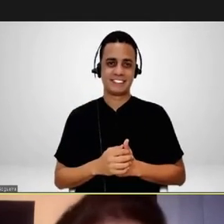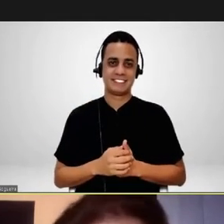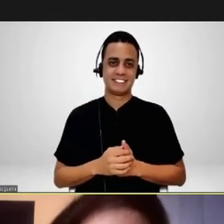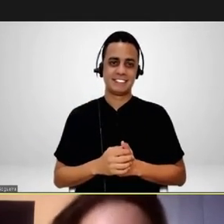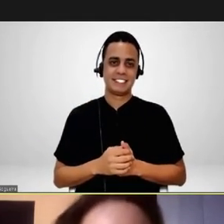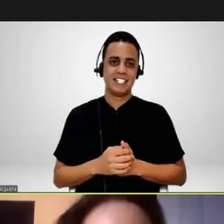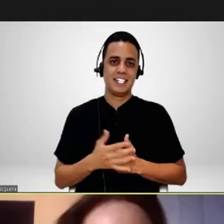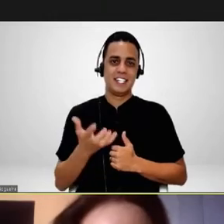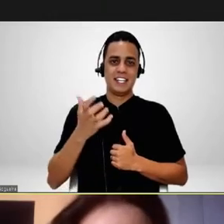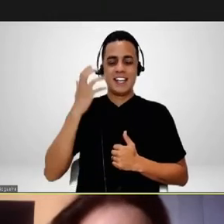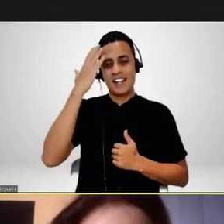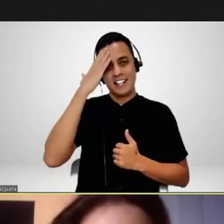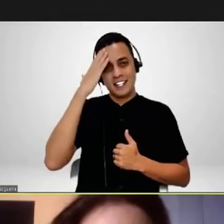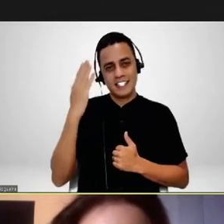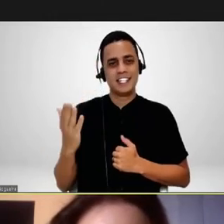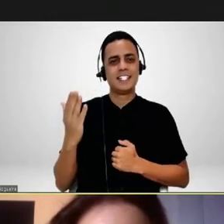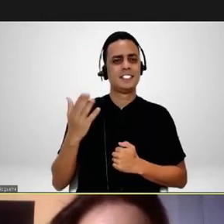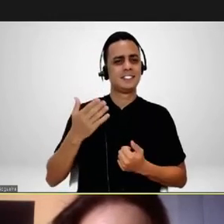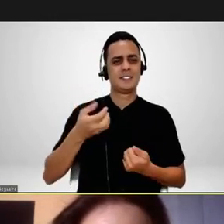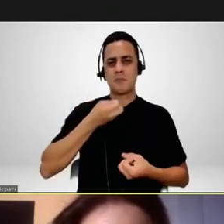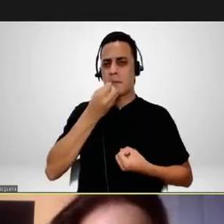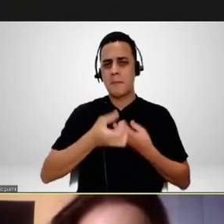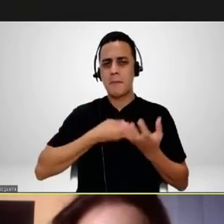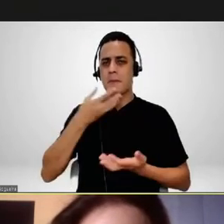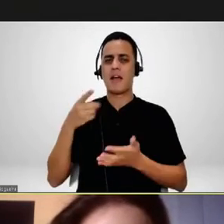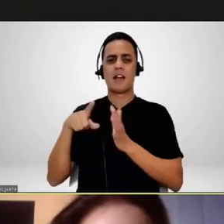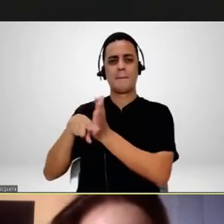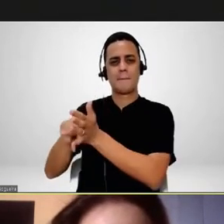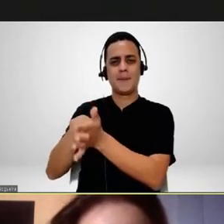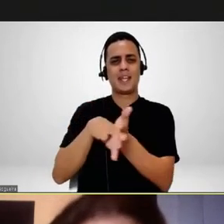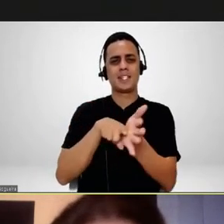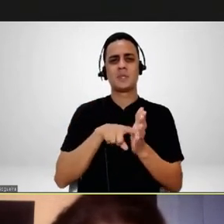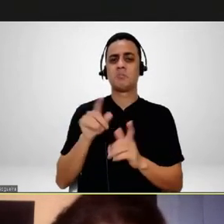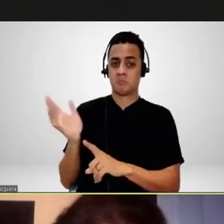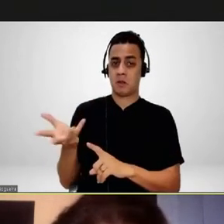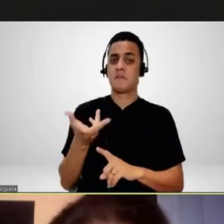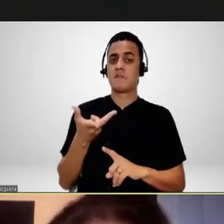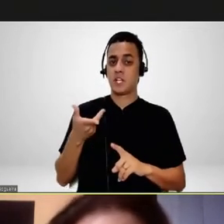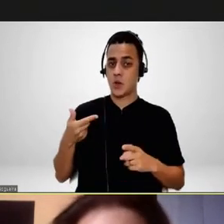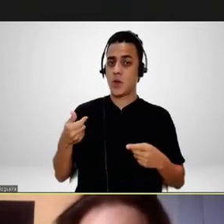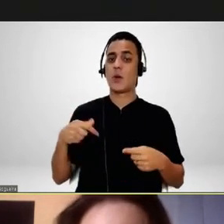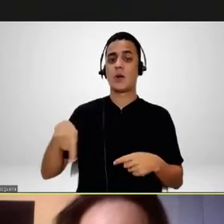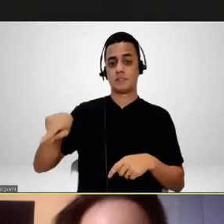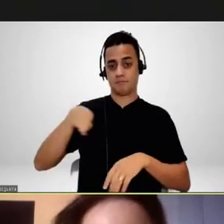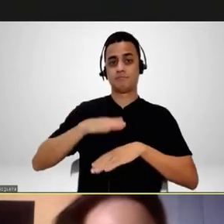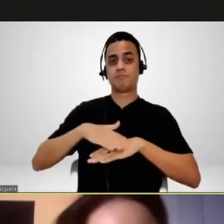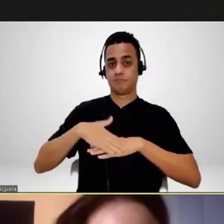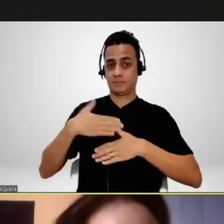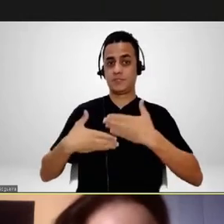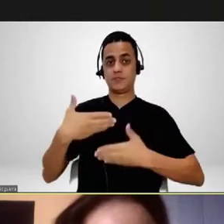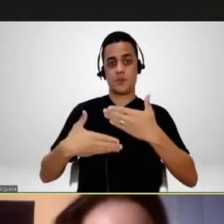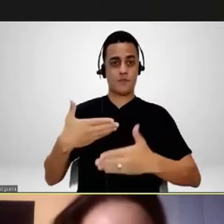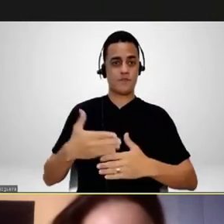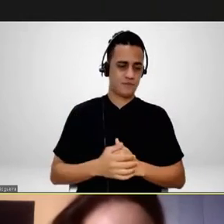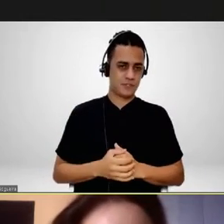Eu agradeço muito os depoimentos das pesquisas maravilhosas que vocês desenvolvem. Eu gostaria